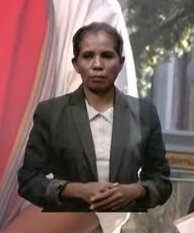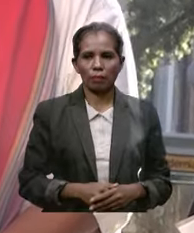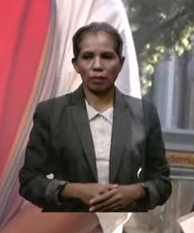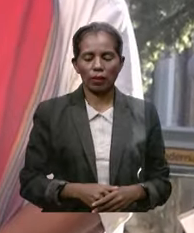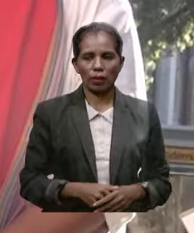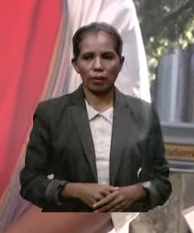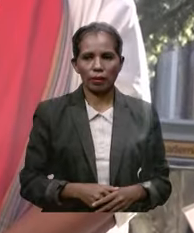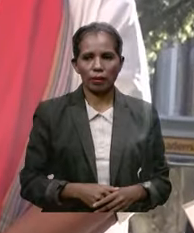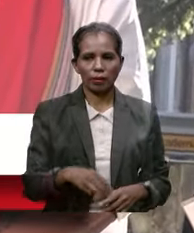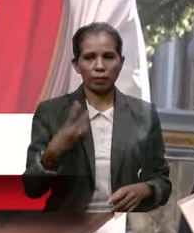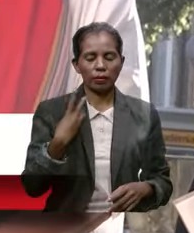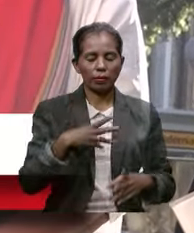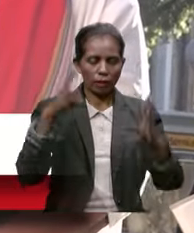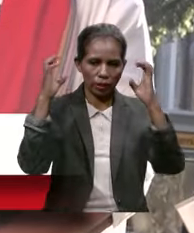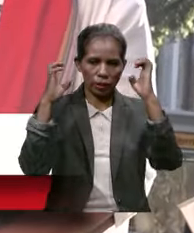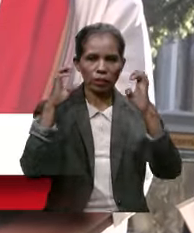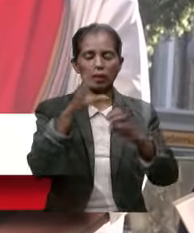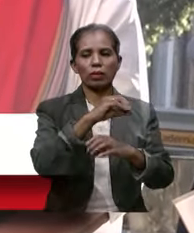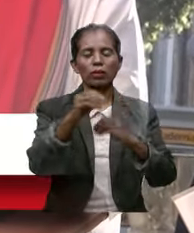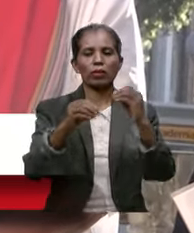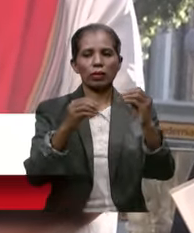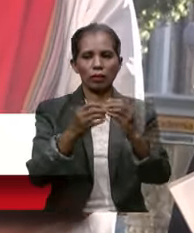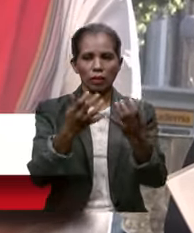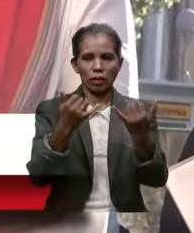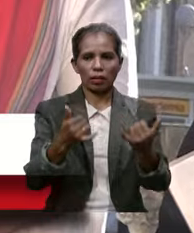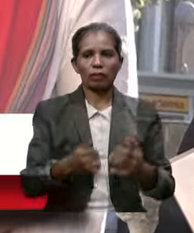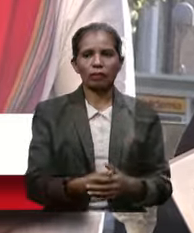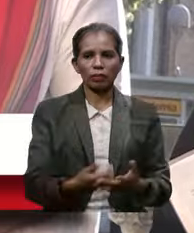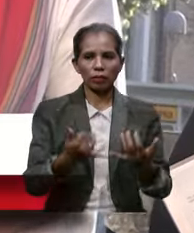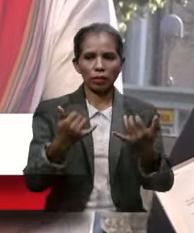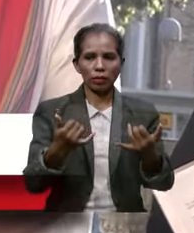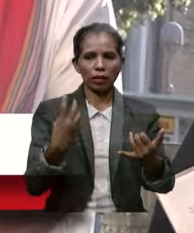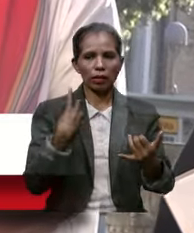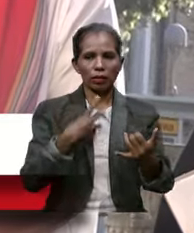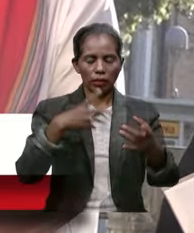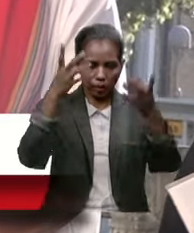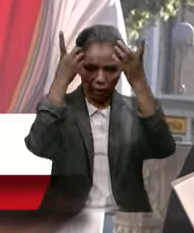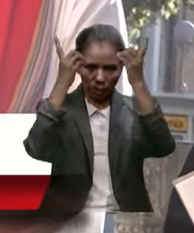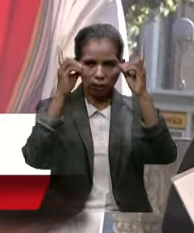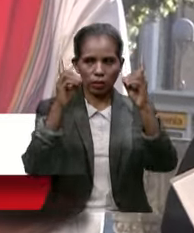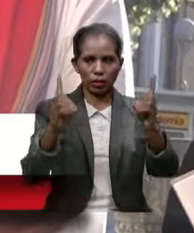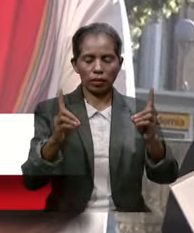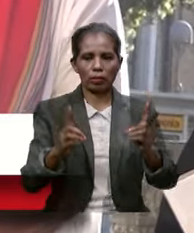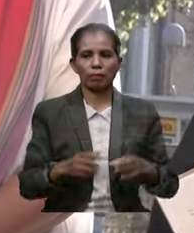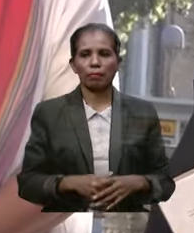o exercício presunçoso do poder. Esta é uma determinação minha.